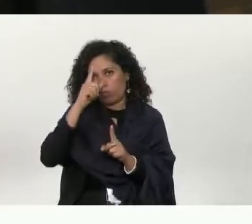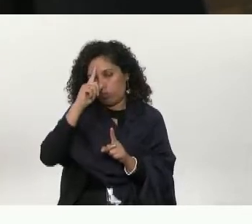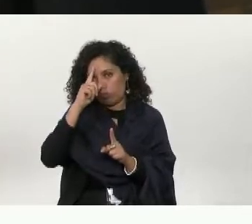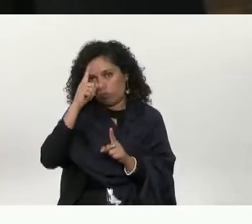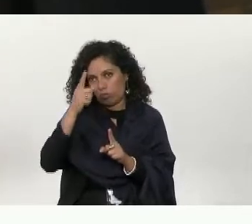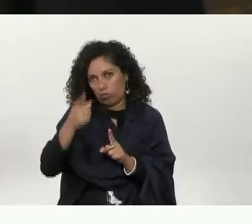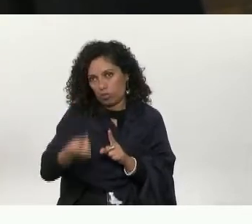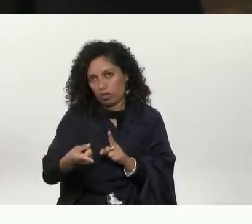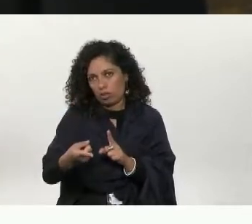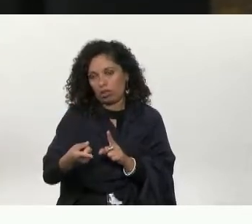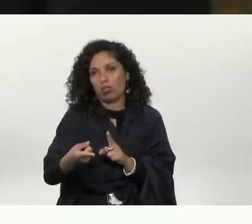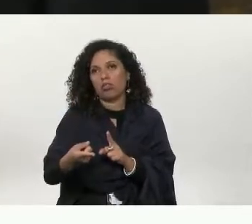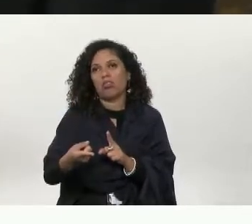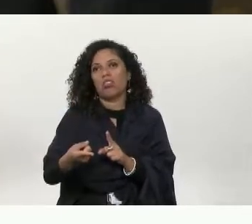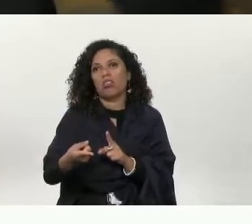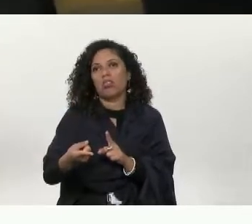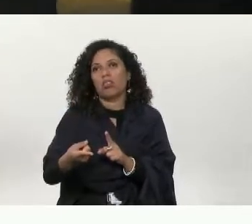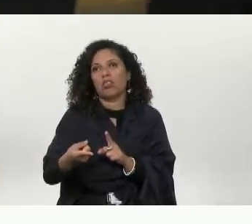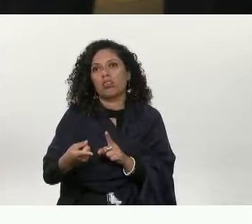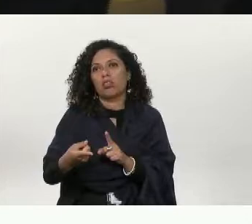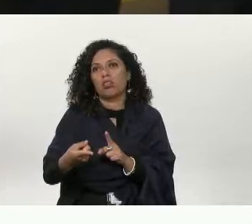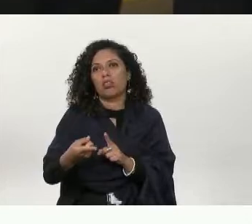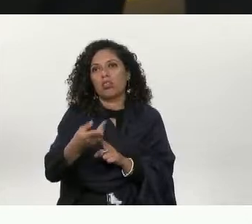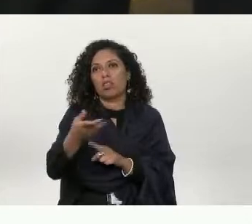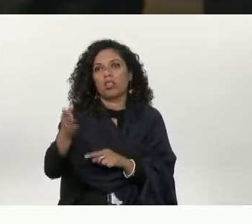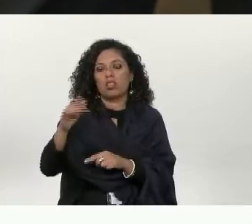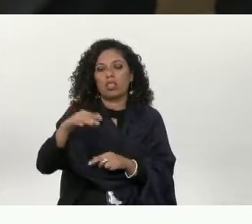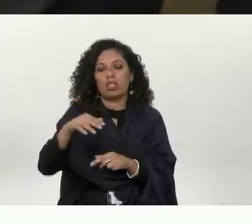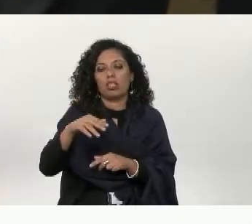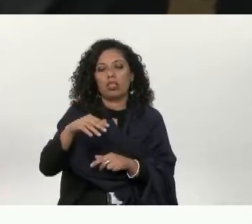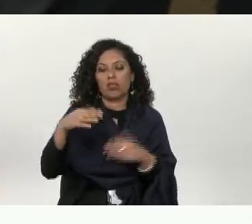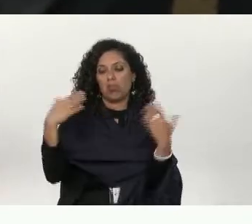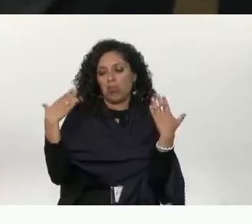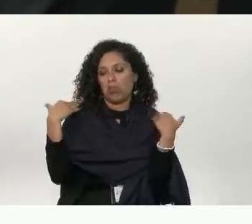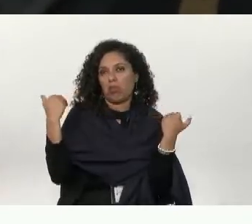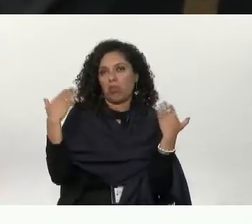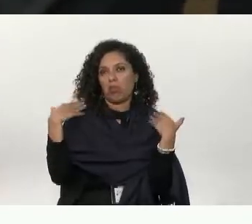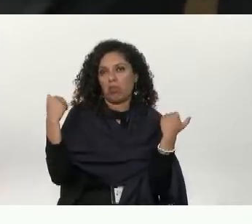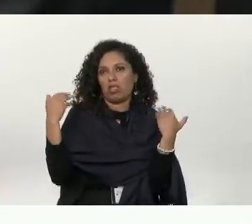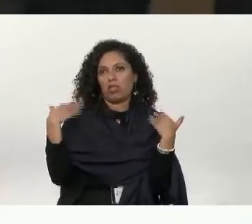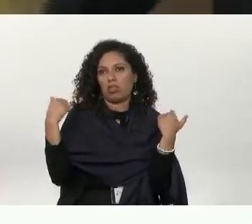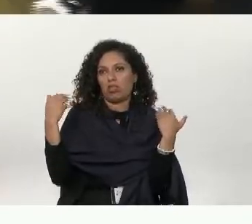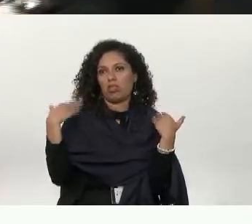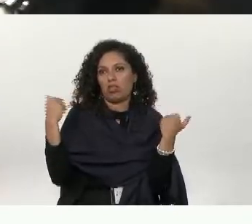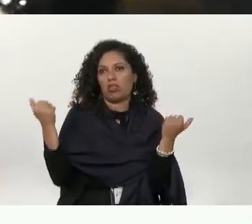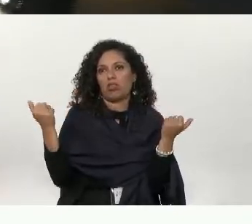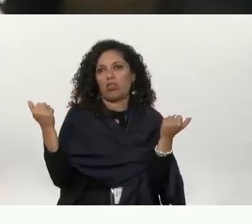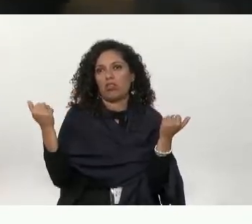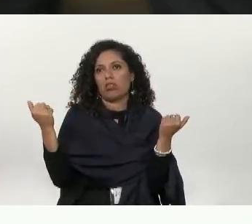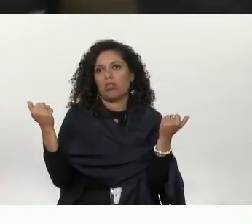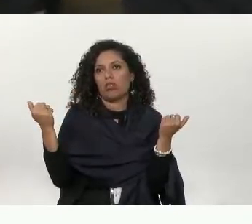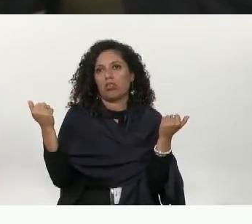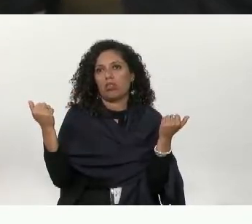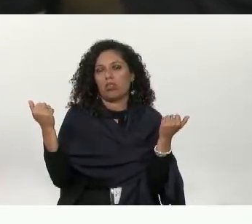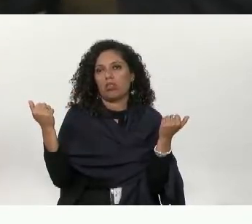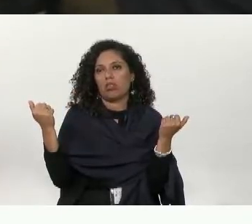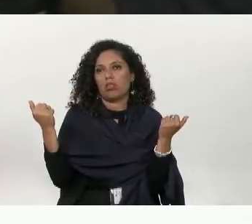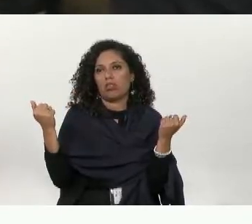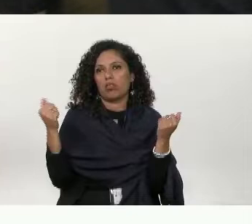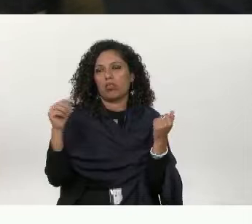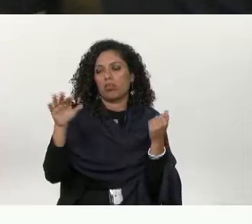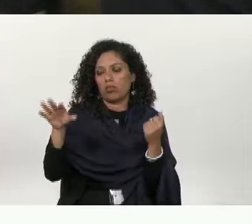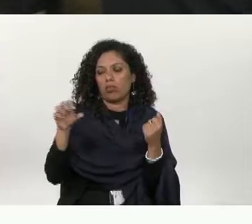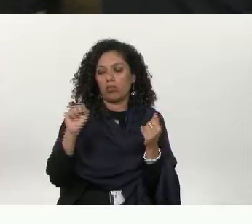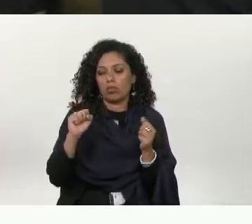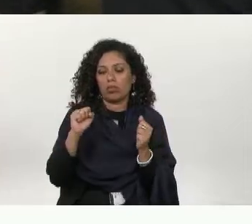mandando elas irem passear. Agora, eu posso pegar aqui até